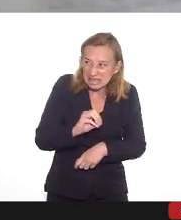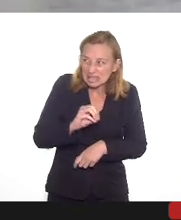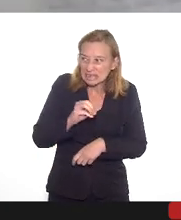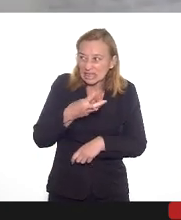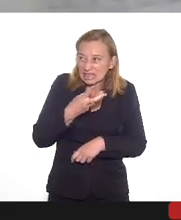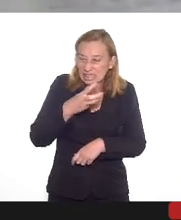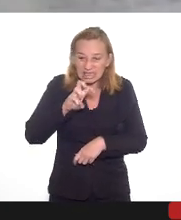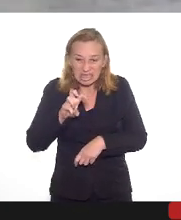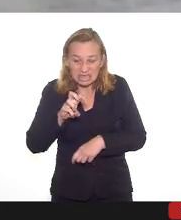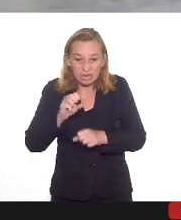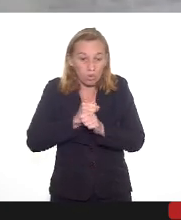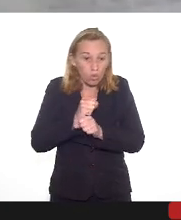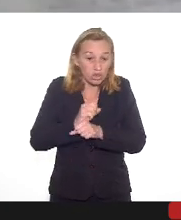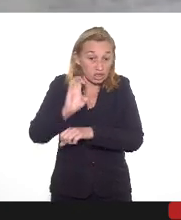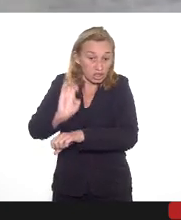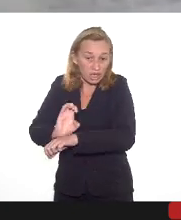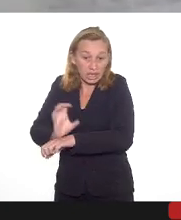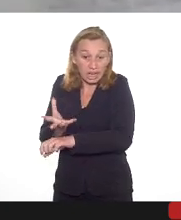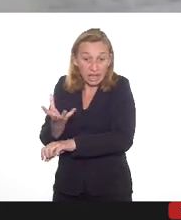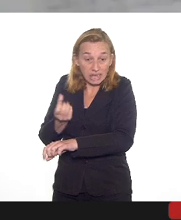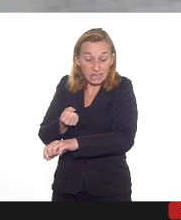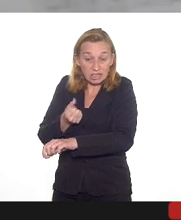anos de Estado, ele recebe